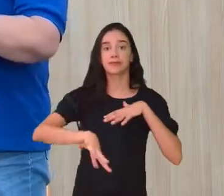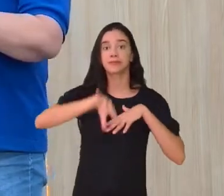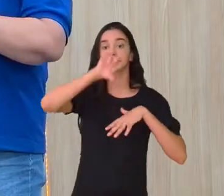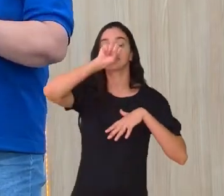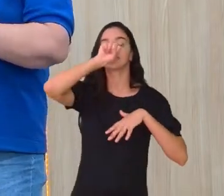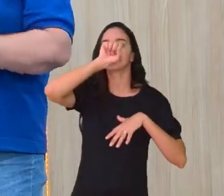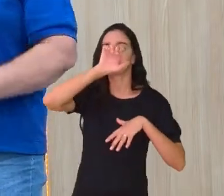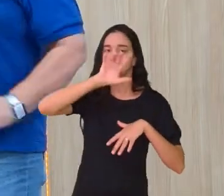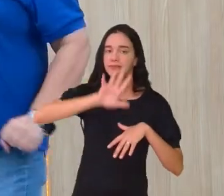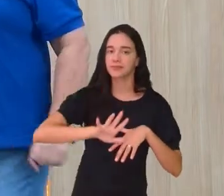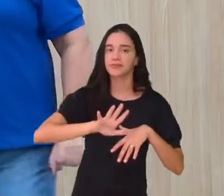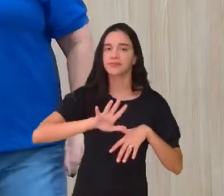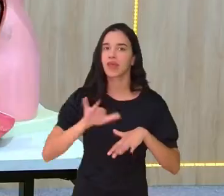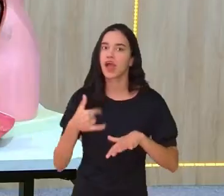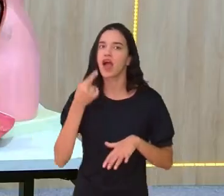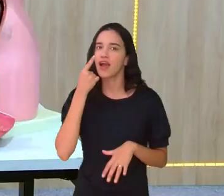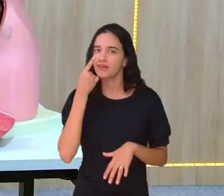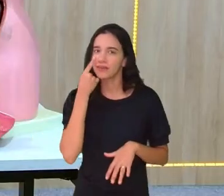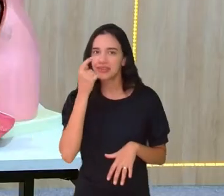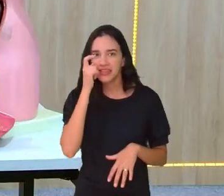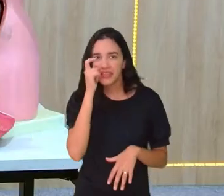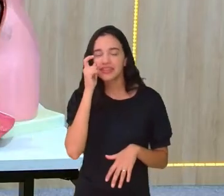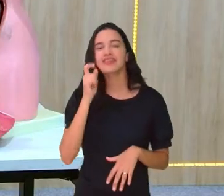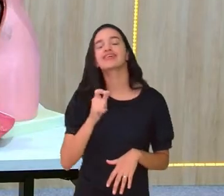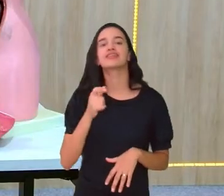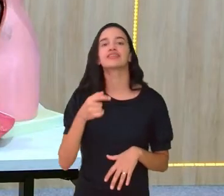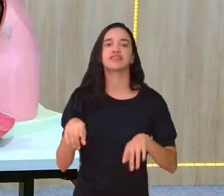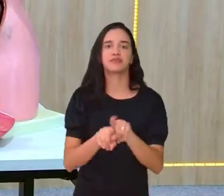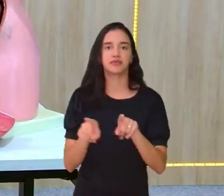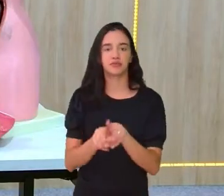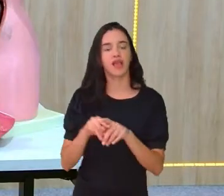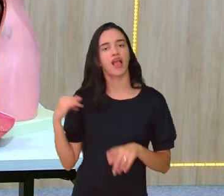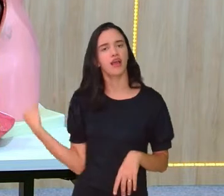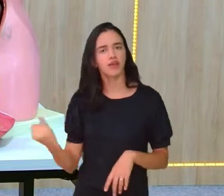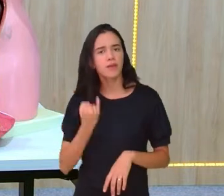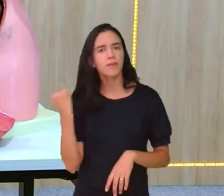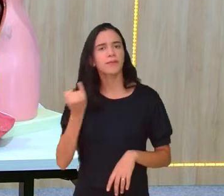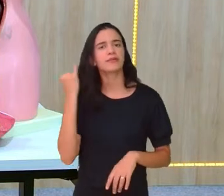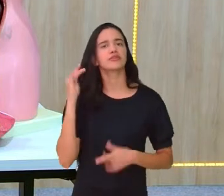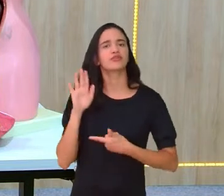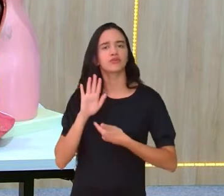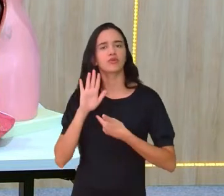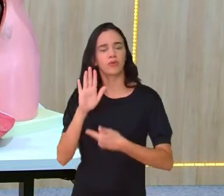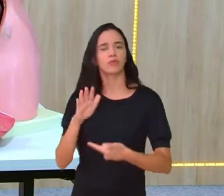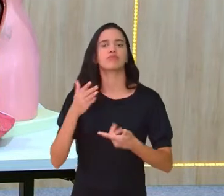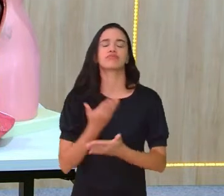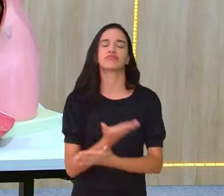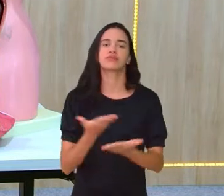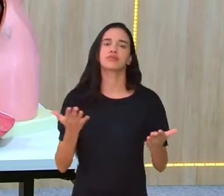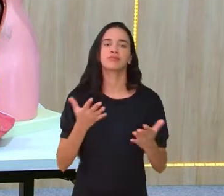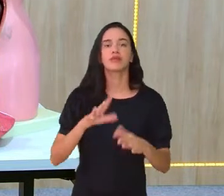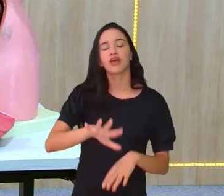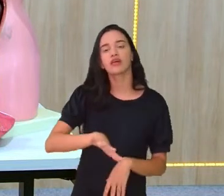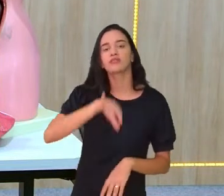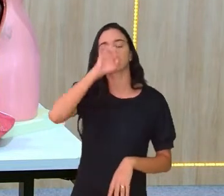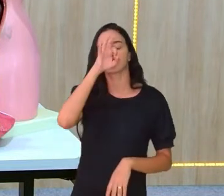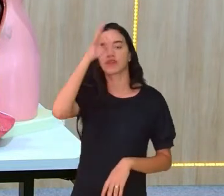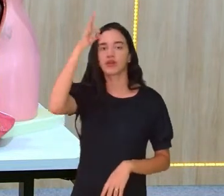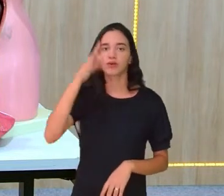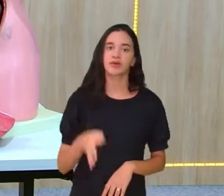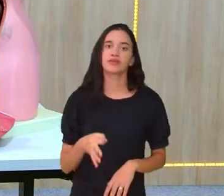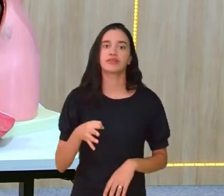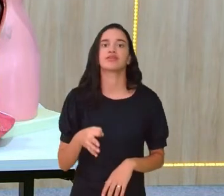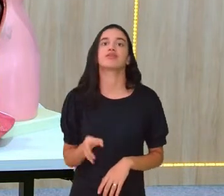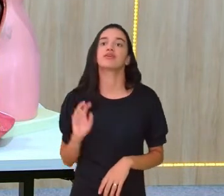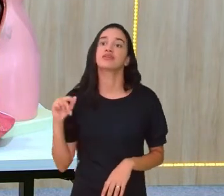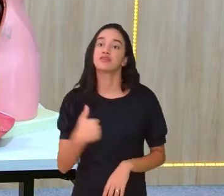a expiração. Vejam que interessante e a importância que eu estou mostrando aqui a vocês da gente respirar corretamente.